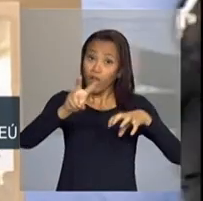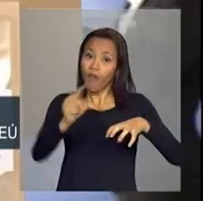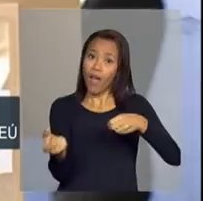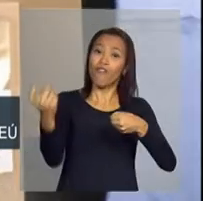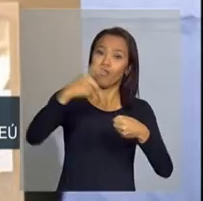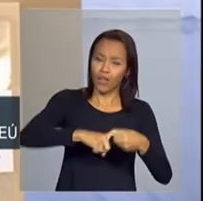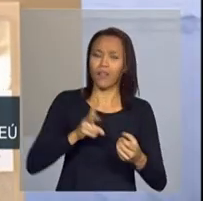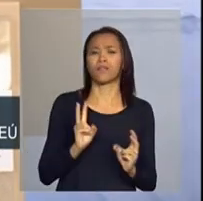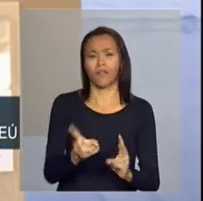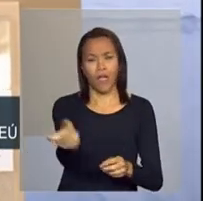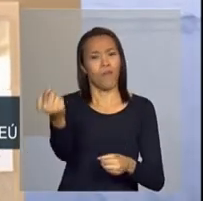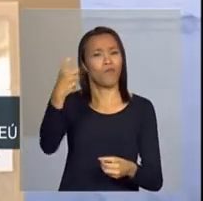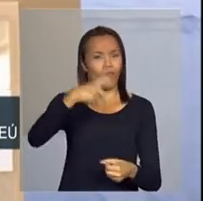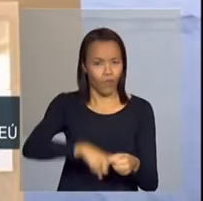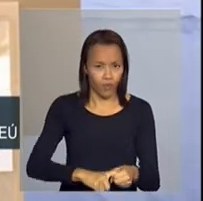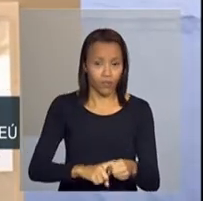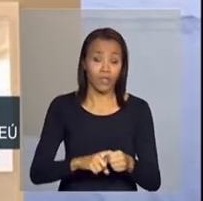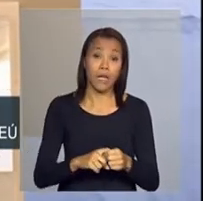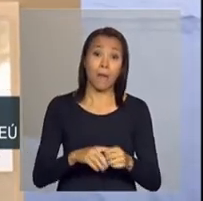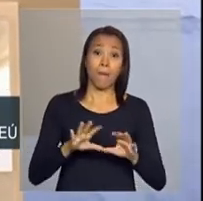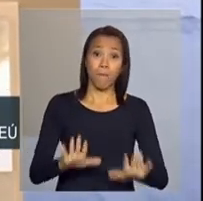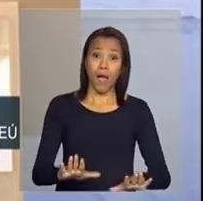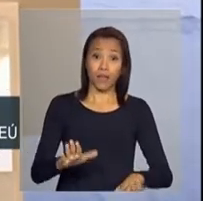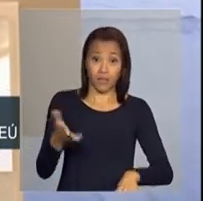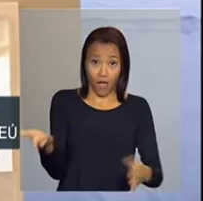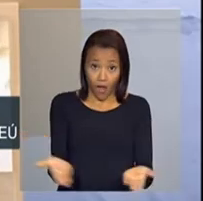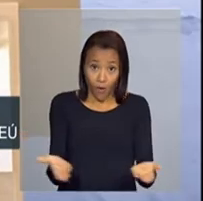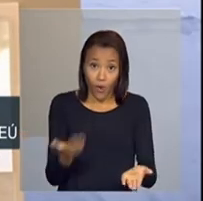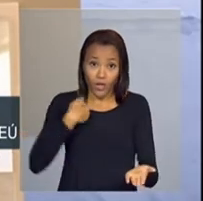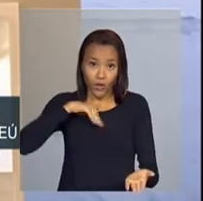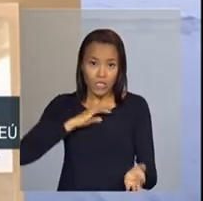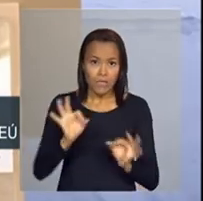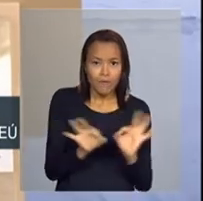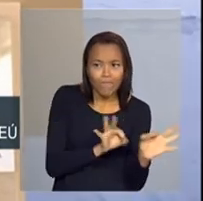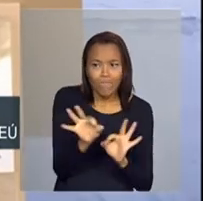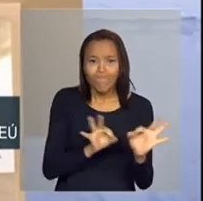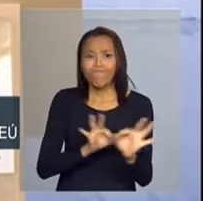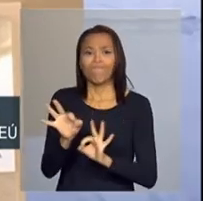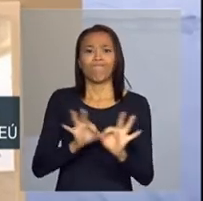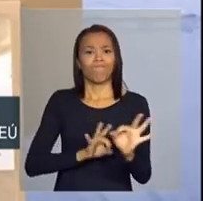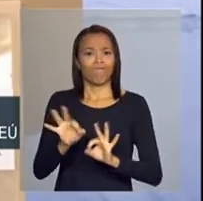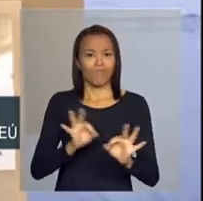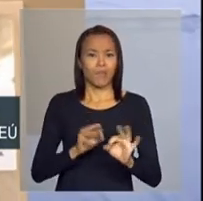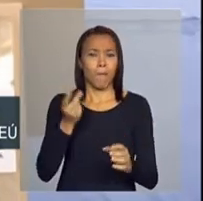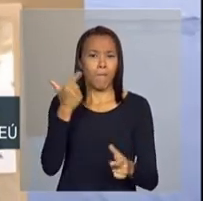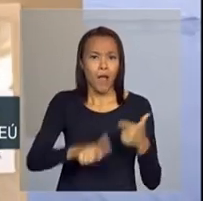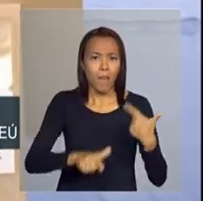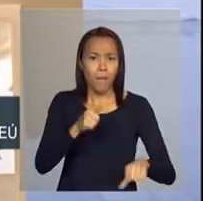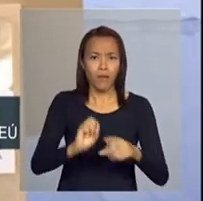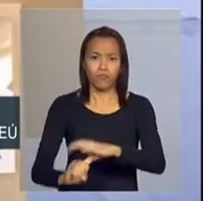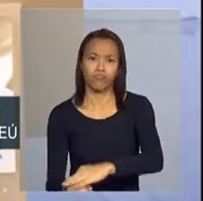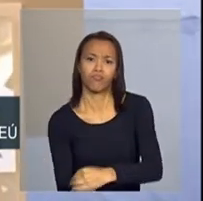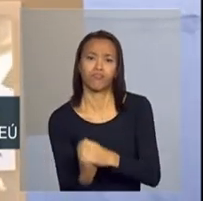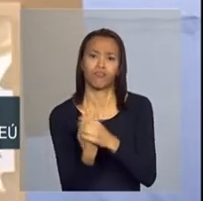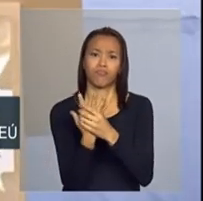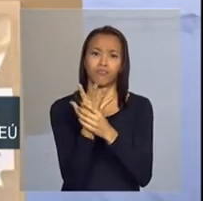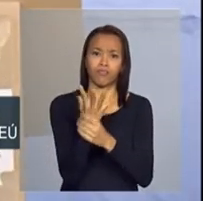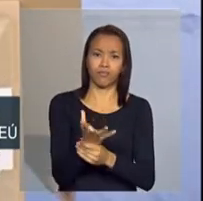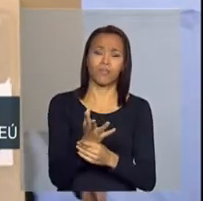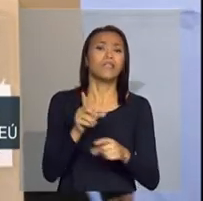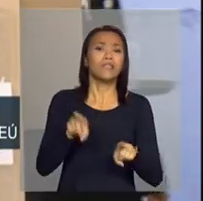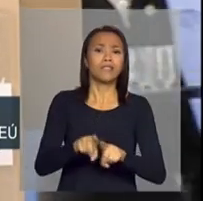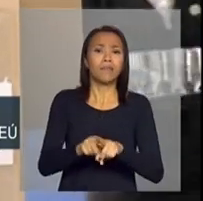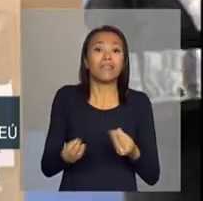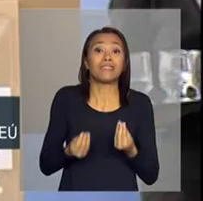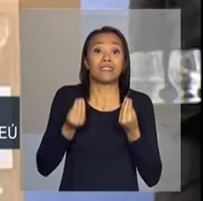sempre voltam. Neste momento, queremos estar preparados, estruturados para produzir, para retribuir a